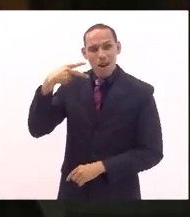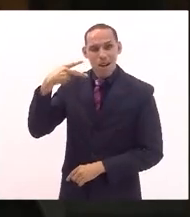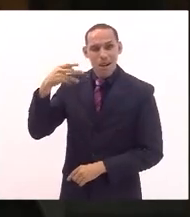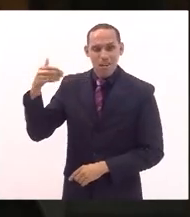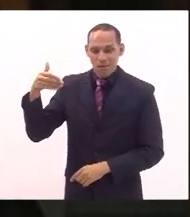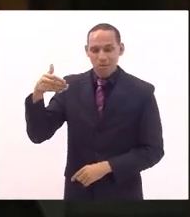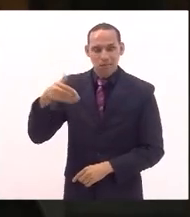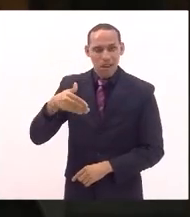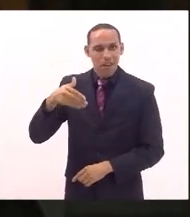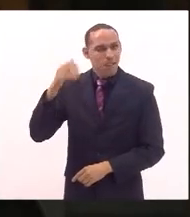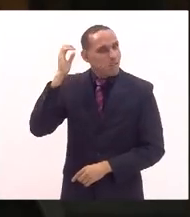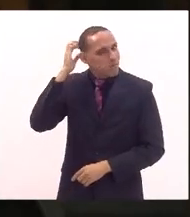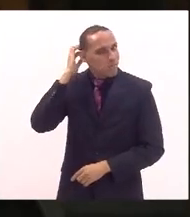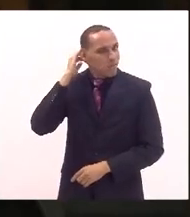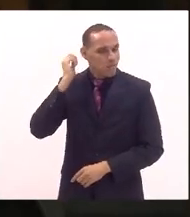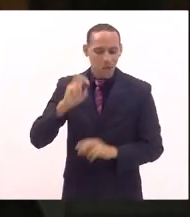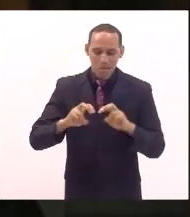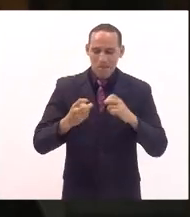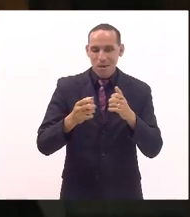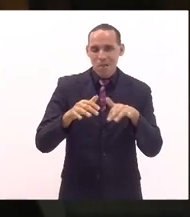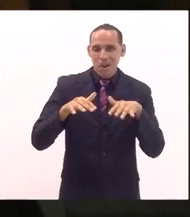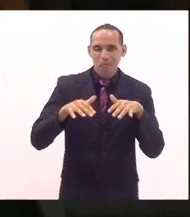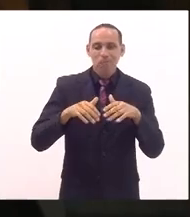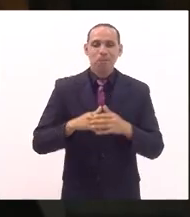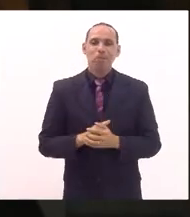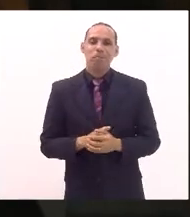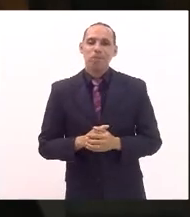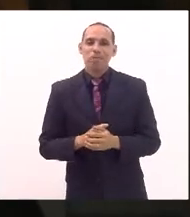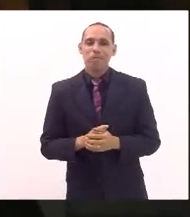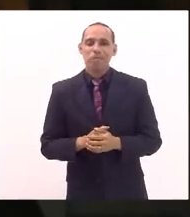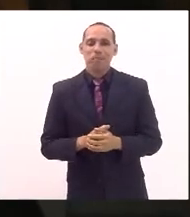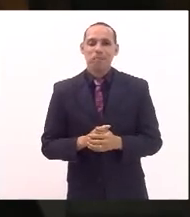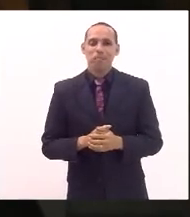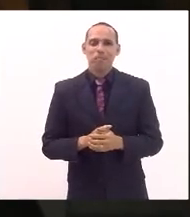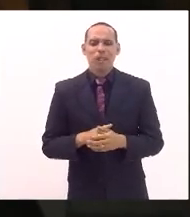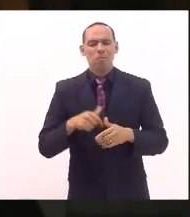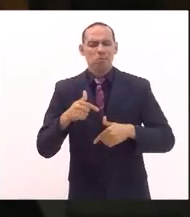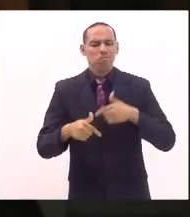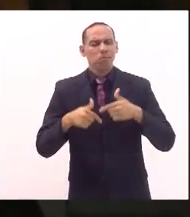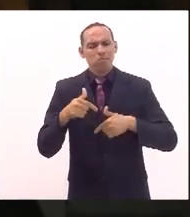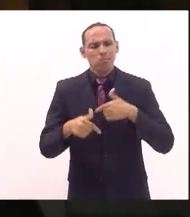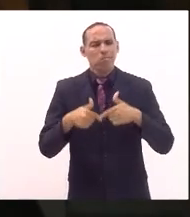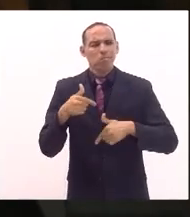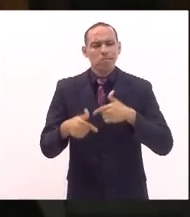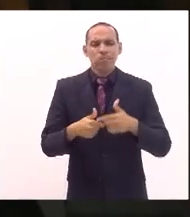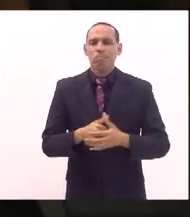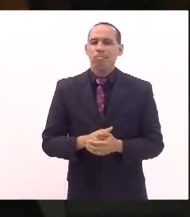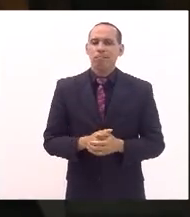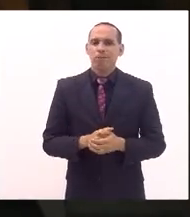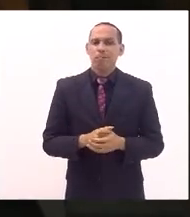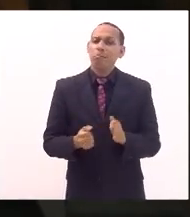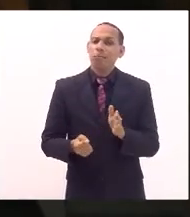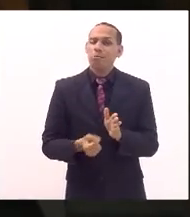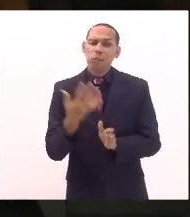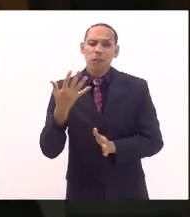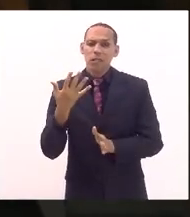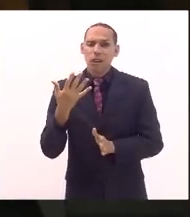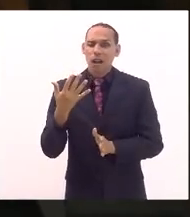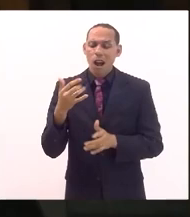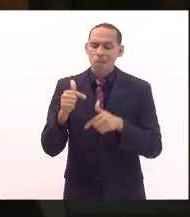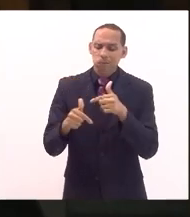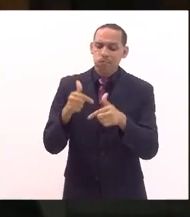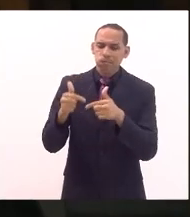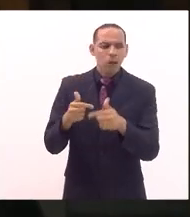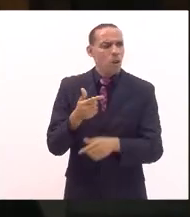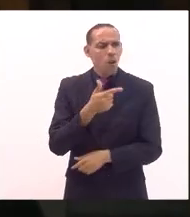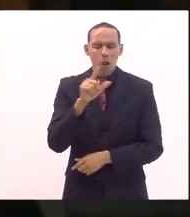tá quando vem aqui para o plenário e tem a sua atuação e muitas vezes essa atuação